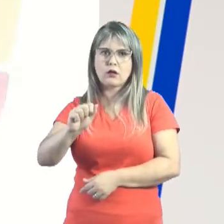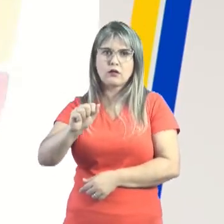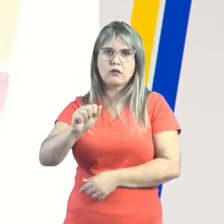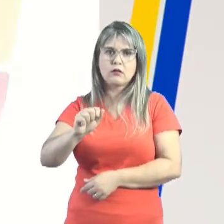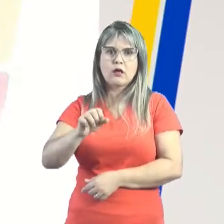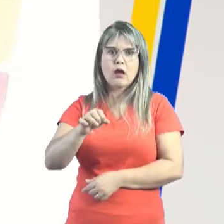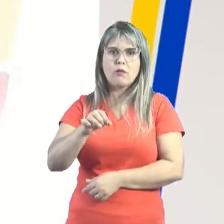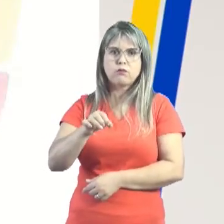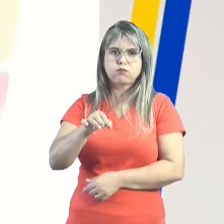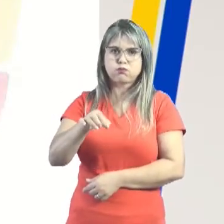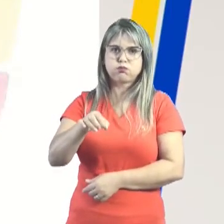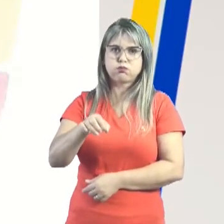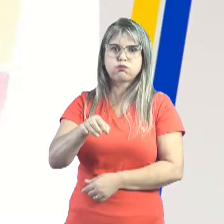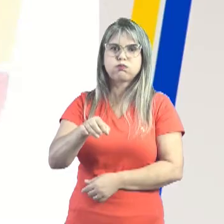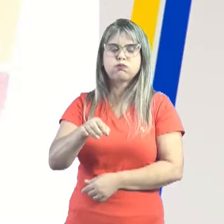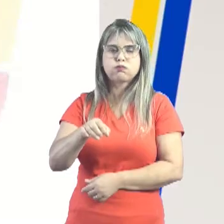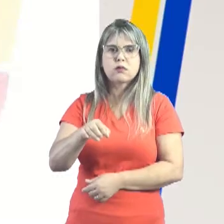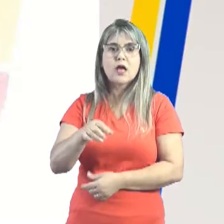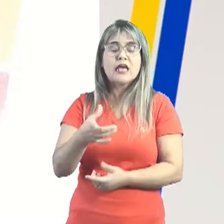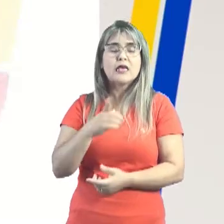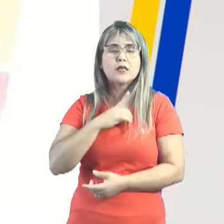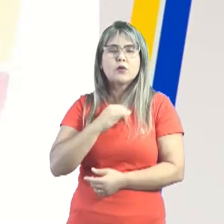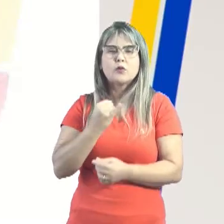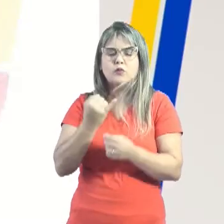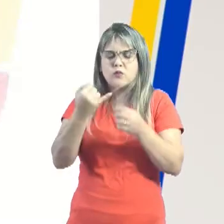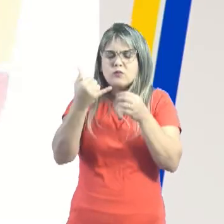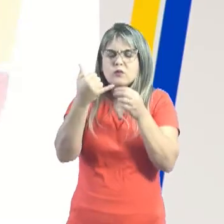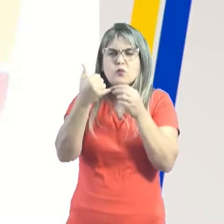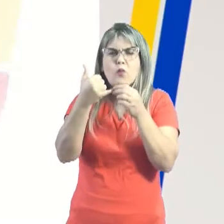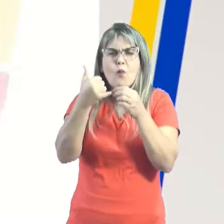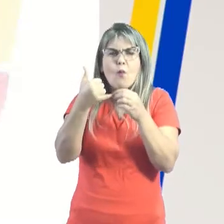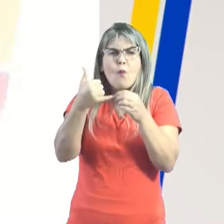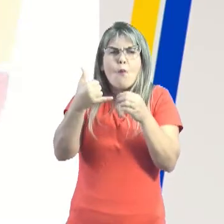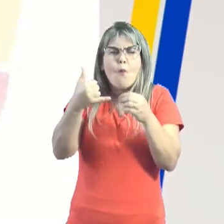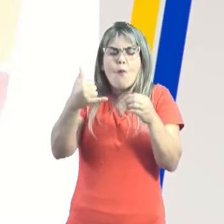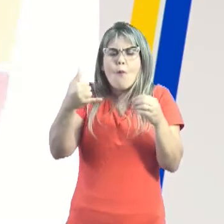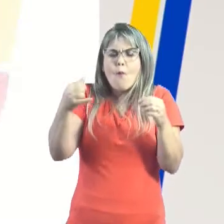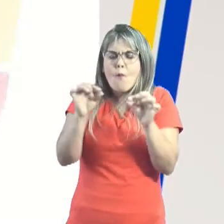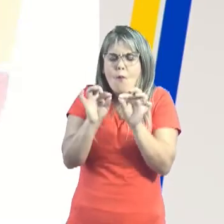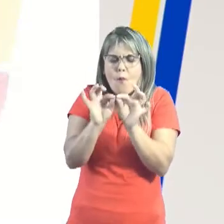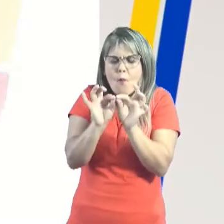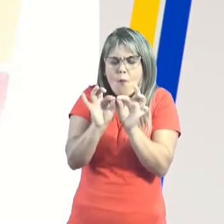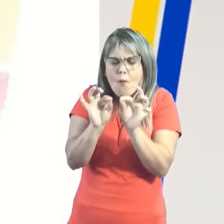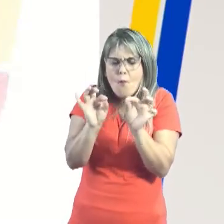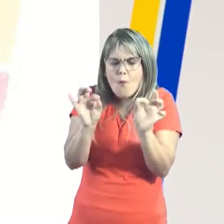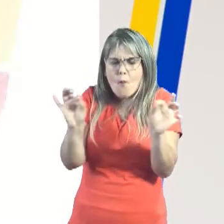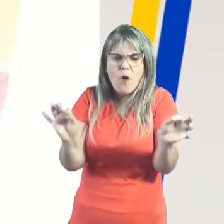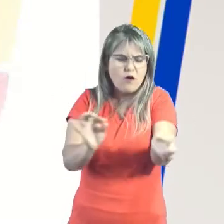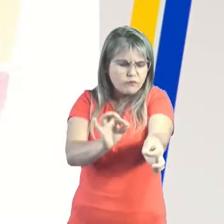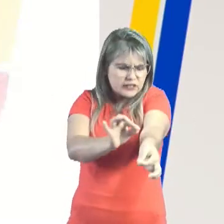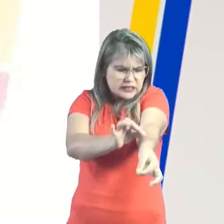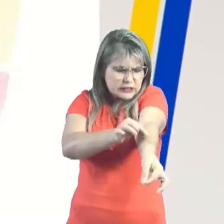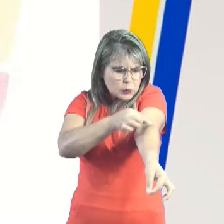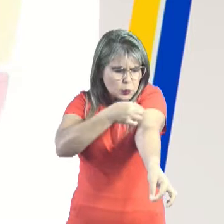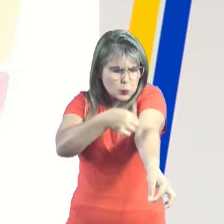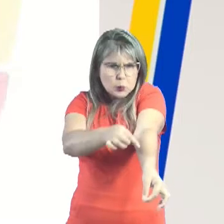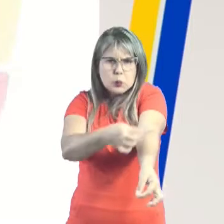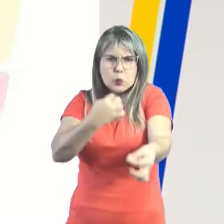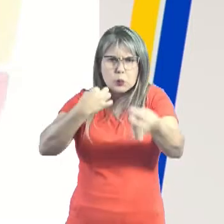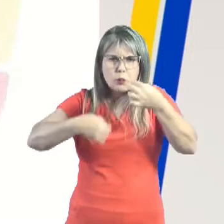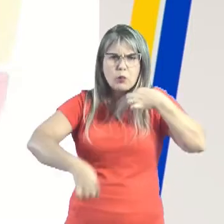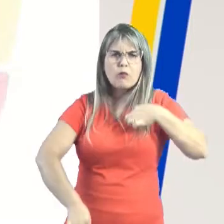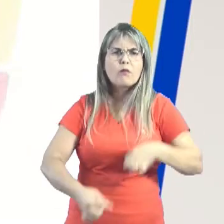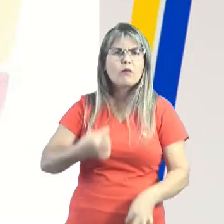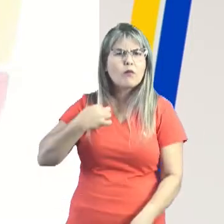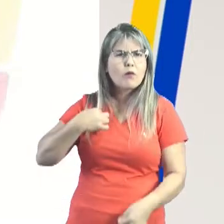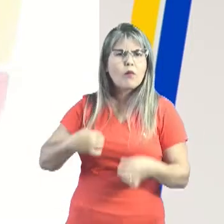também alguns mais finos. Mas independente se o vaso sanguíneo ele é fino